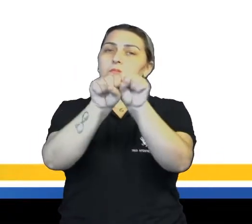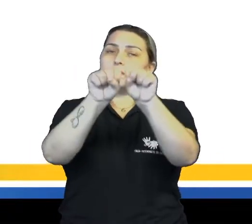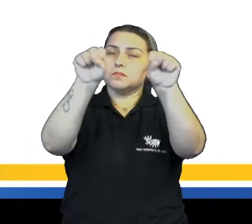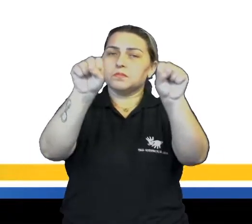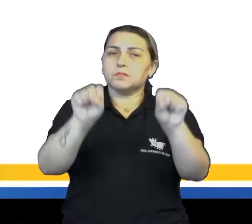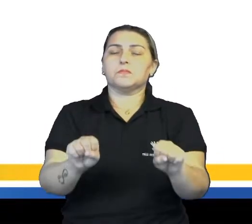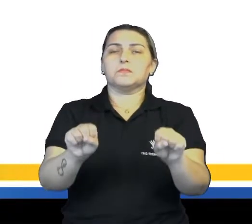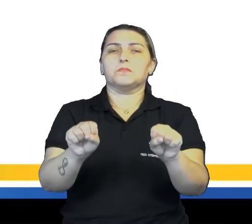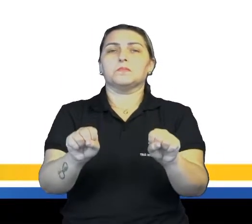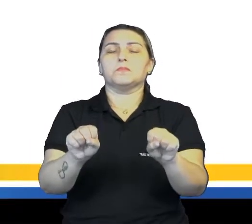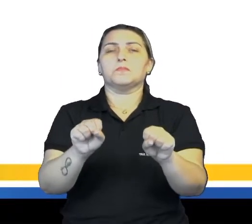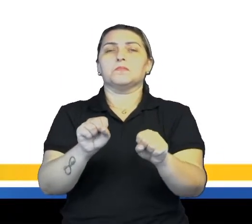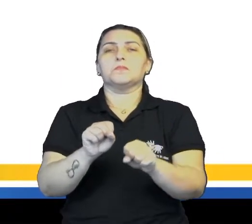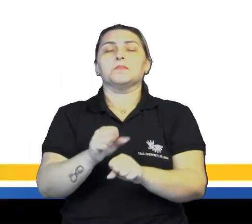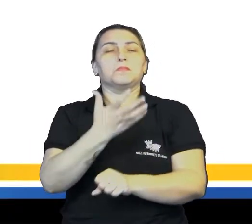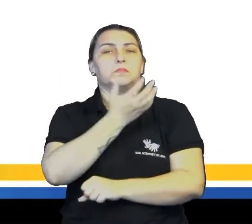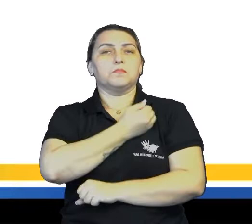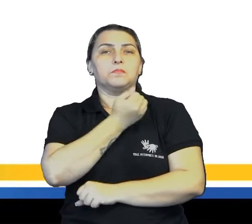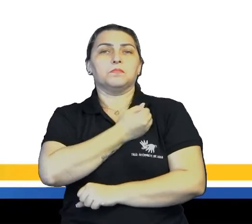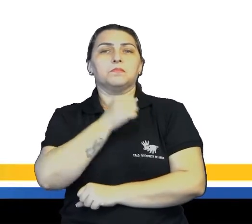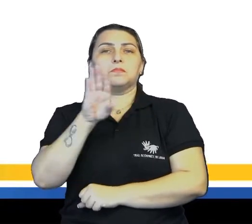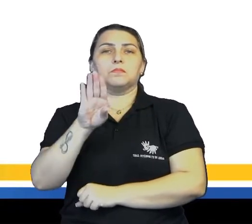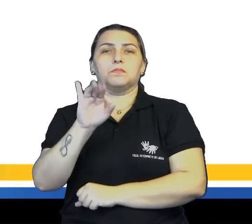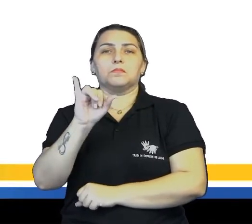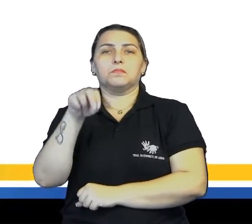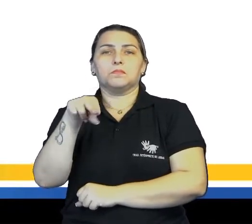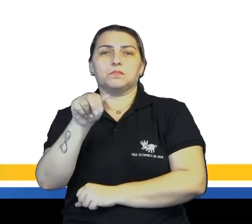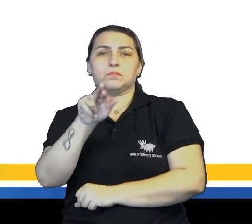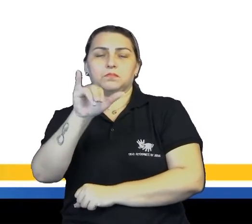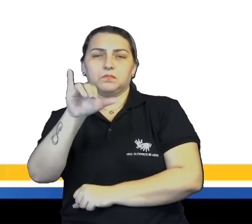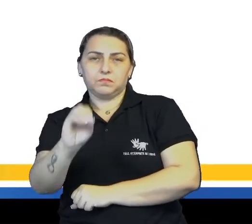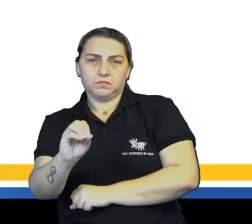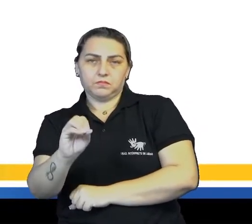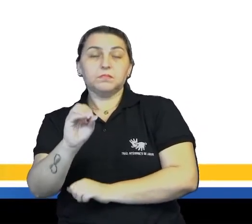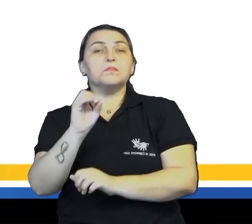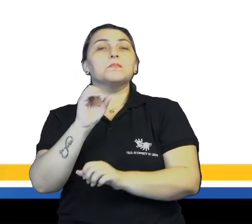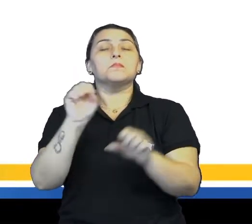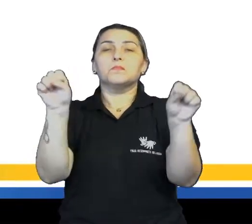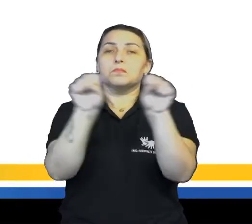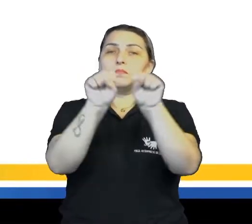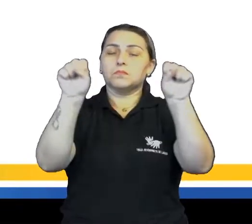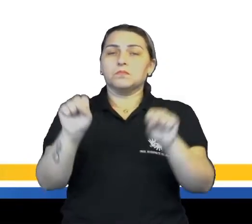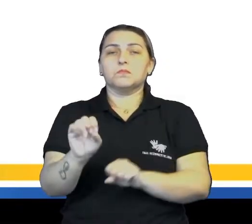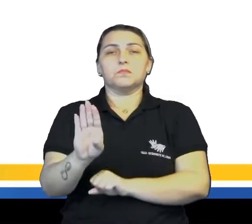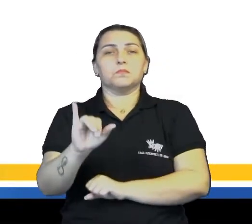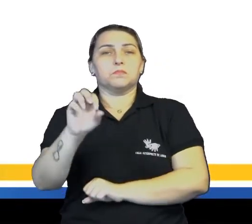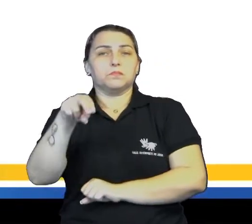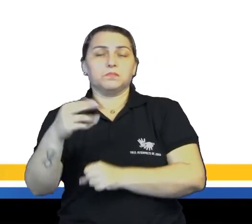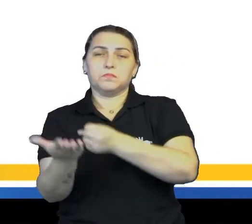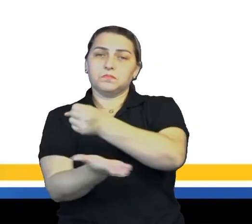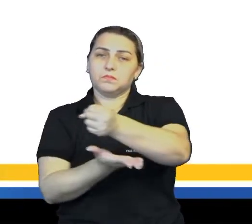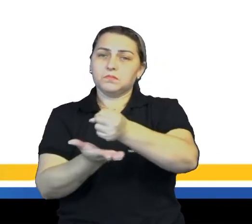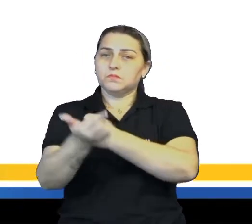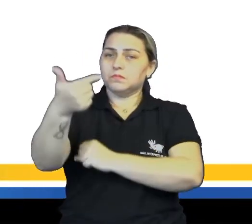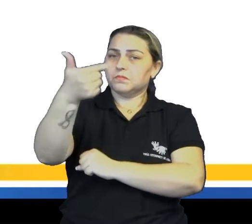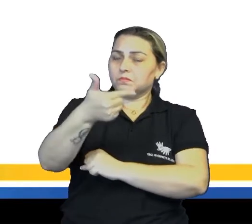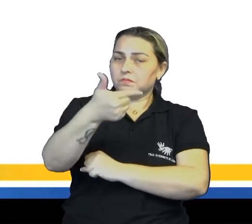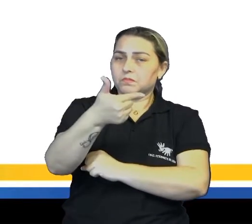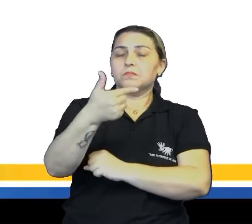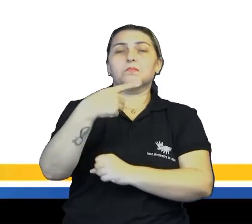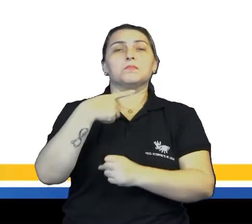sistema de numeração binário. O sistema de numeração binário ele tem a base 2, por